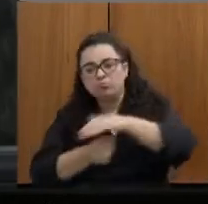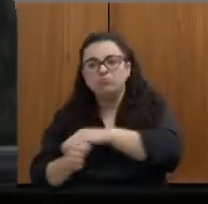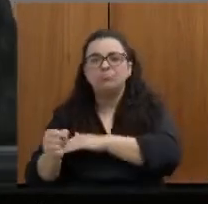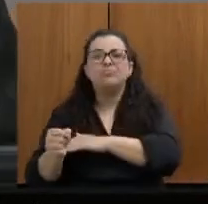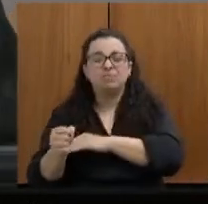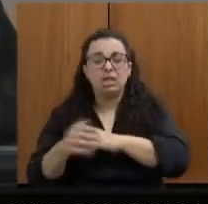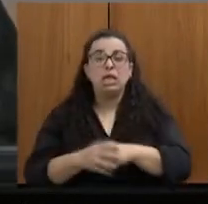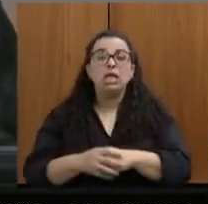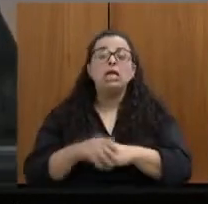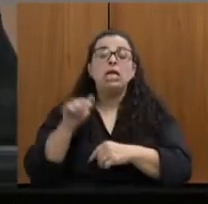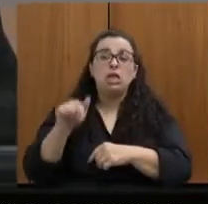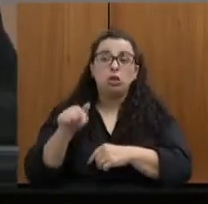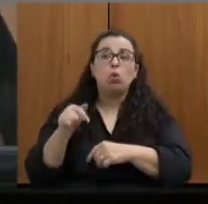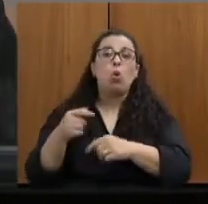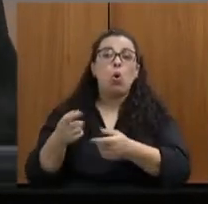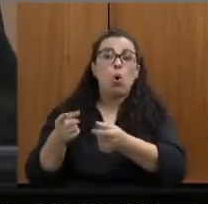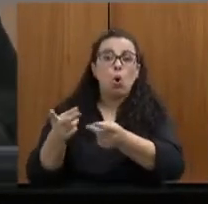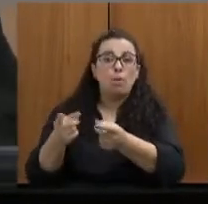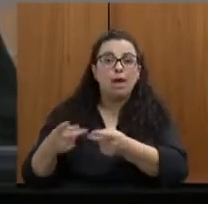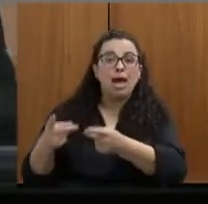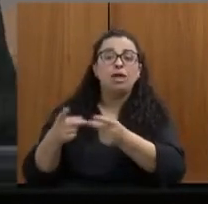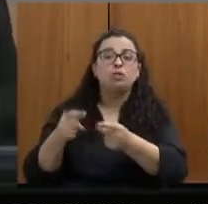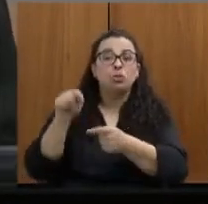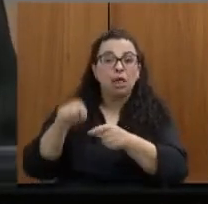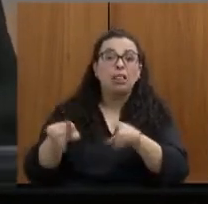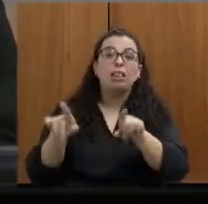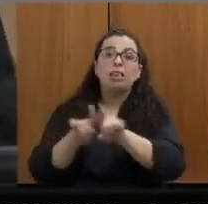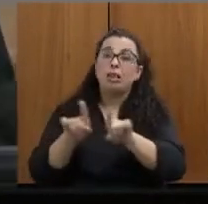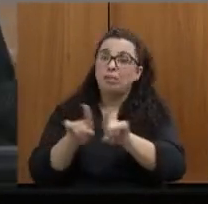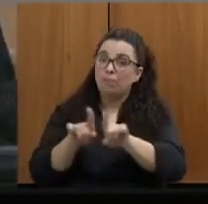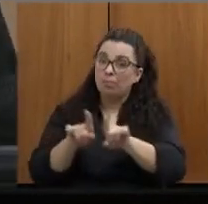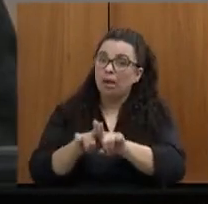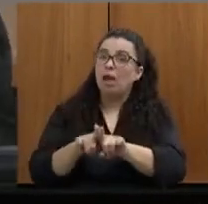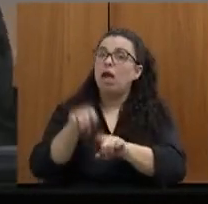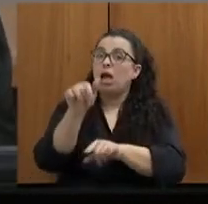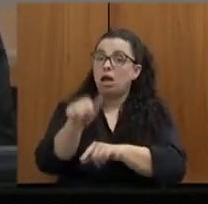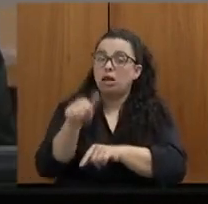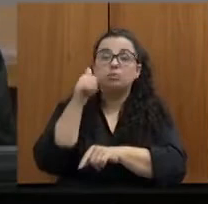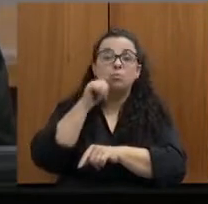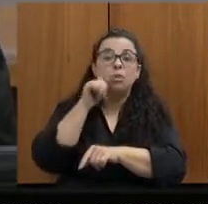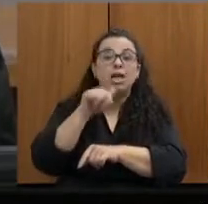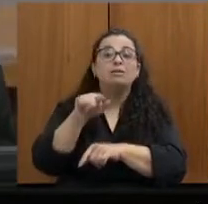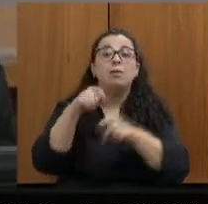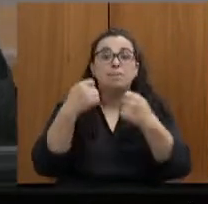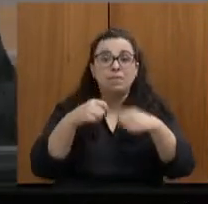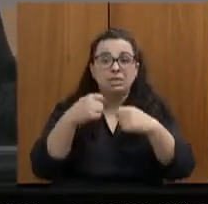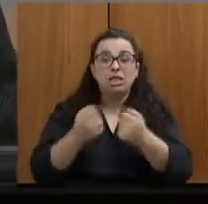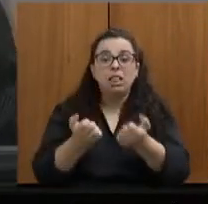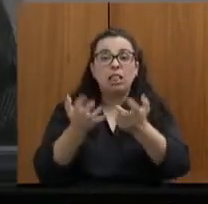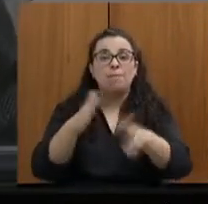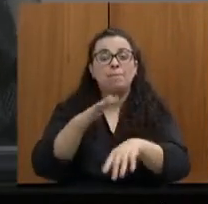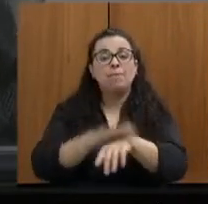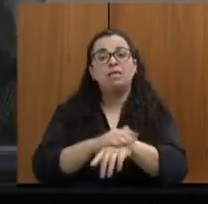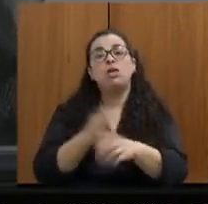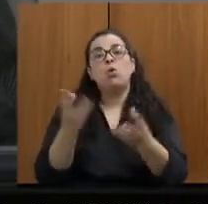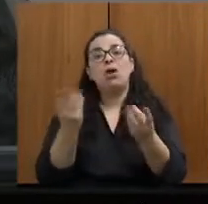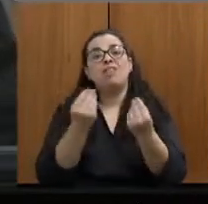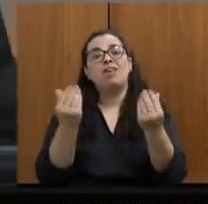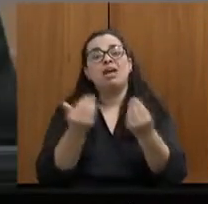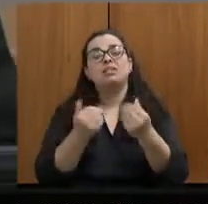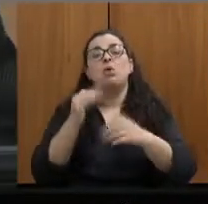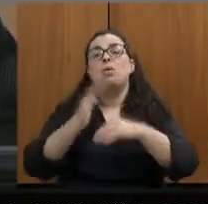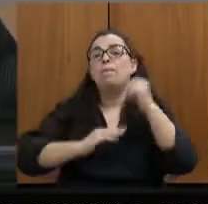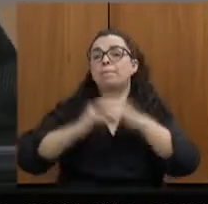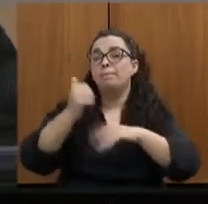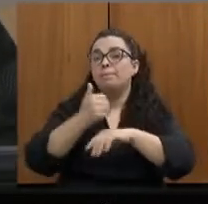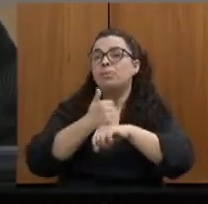tem aprendido e temos visto que precisamos entrar nesse projeto com a qualificação profissional de mulheres. E aí